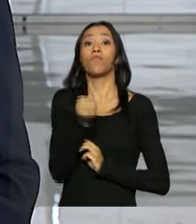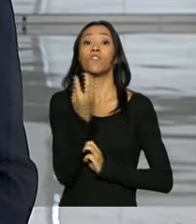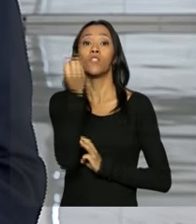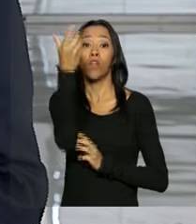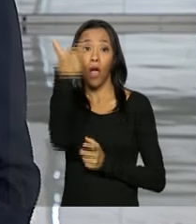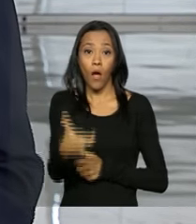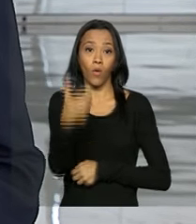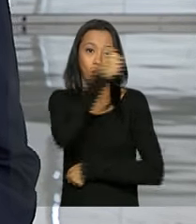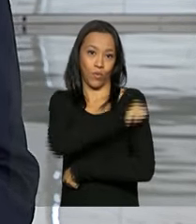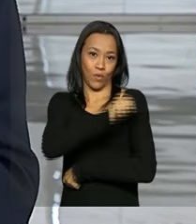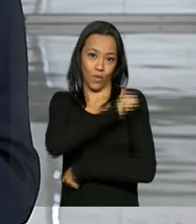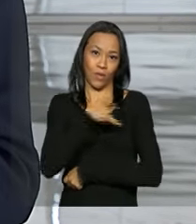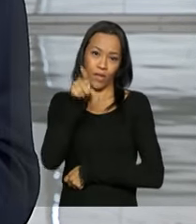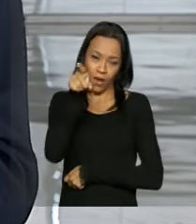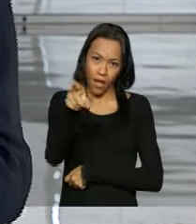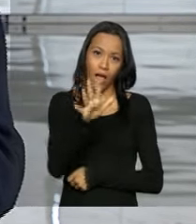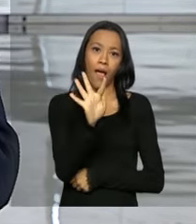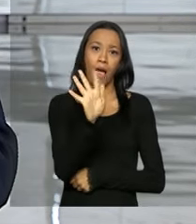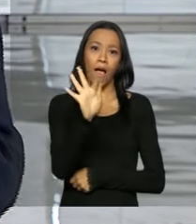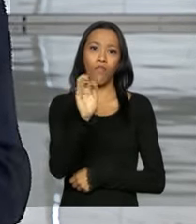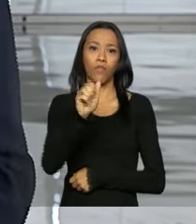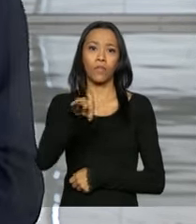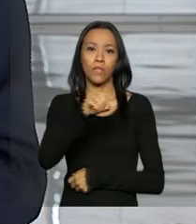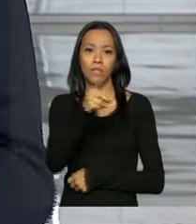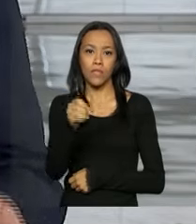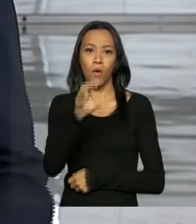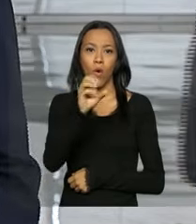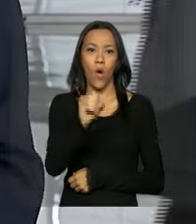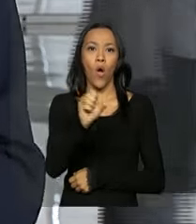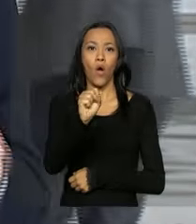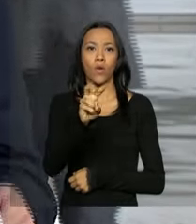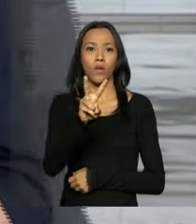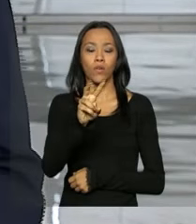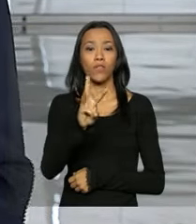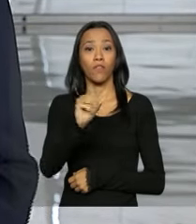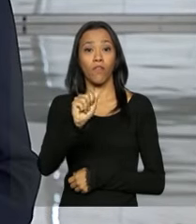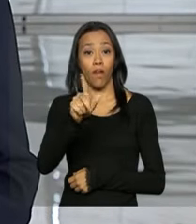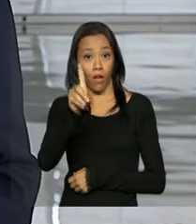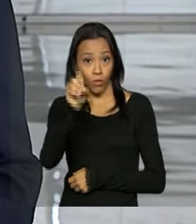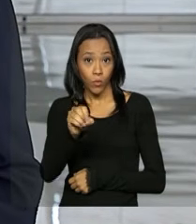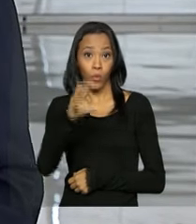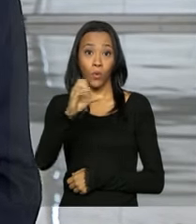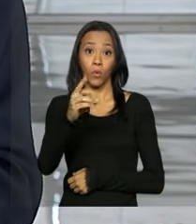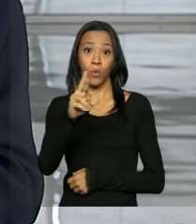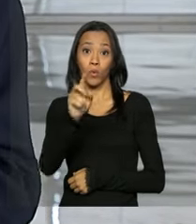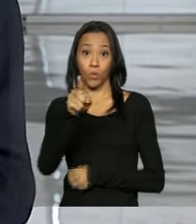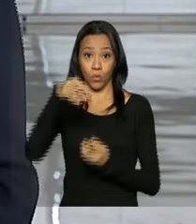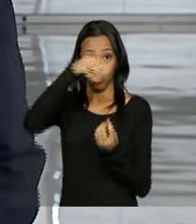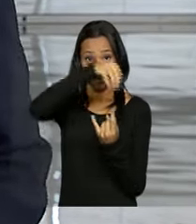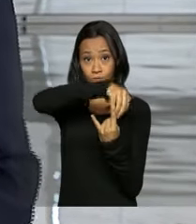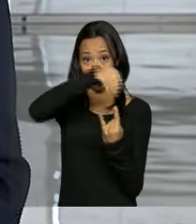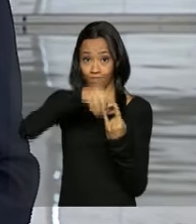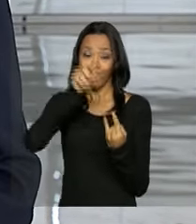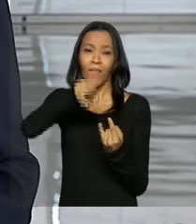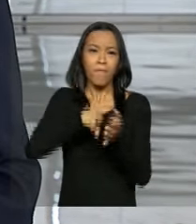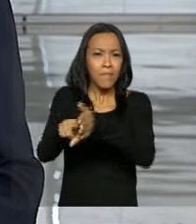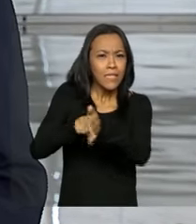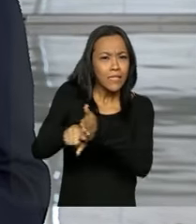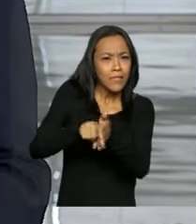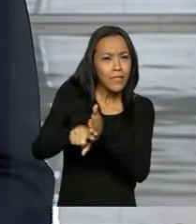fundação Osvaldo Cruz lá eles vão conhecer aí essa instituição de pesquisa que tá atuando no